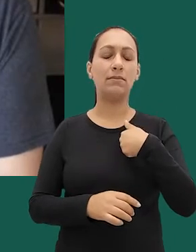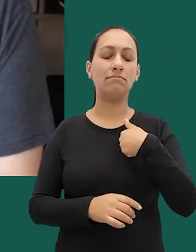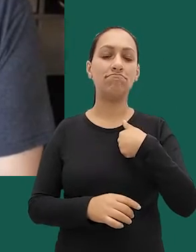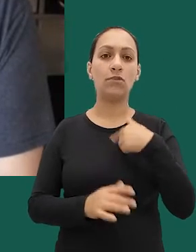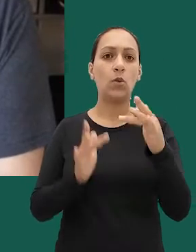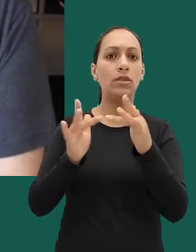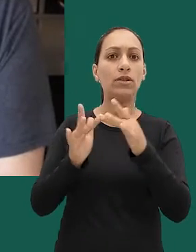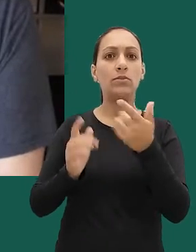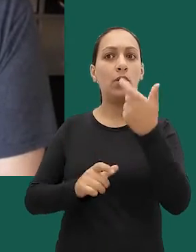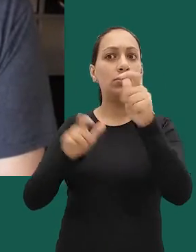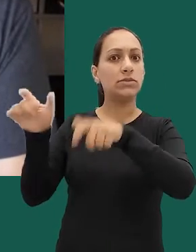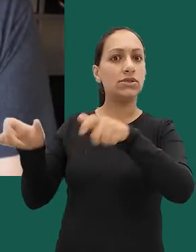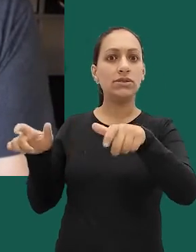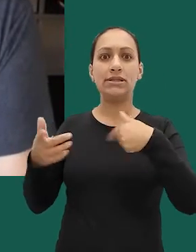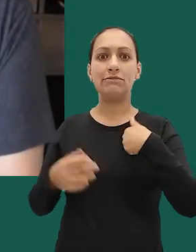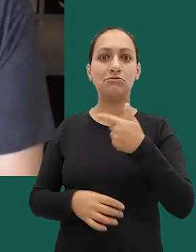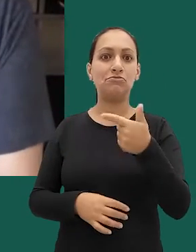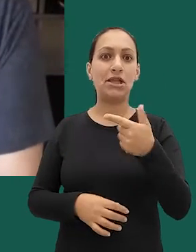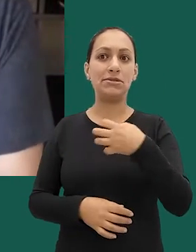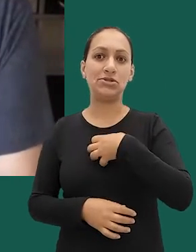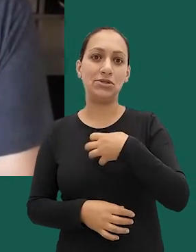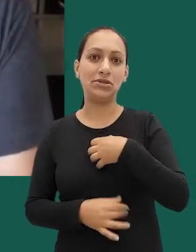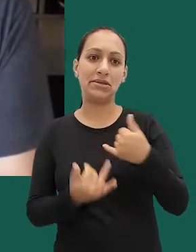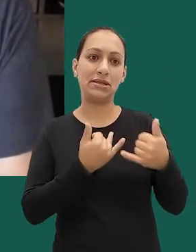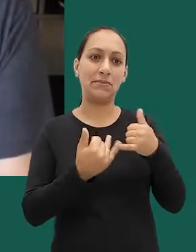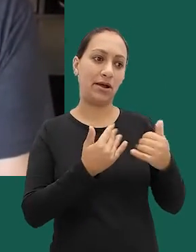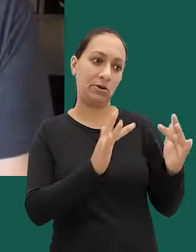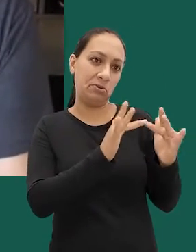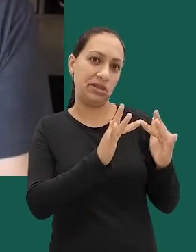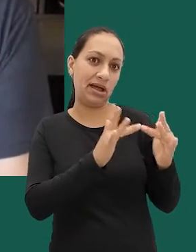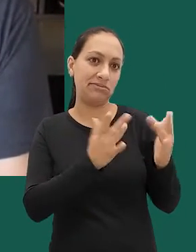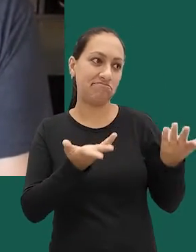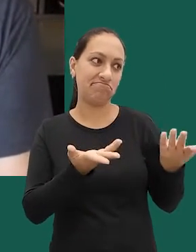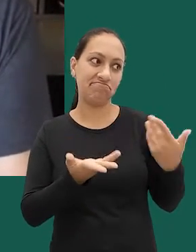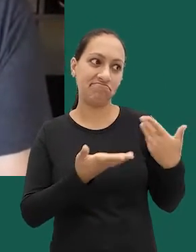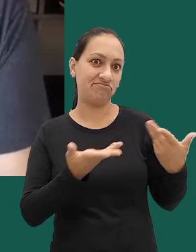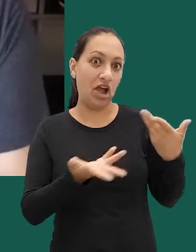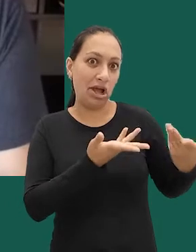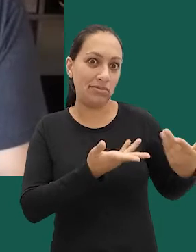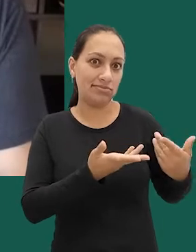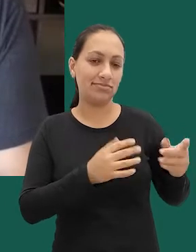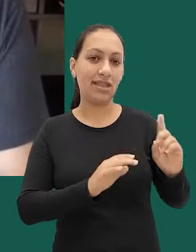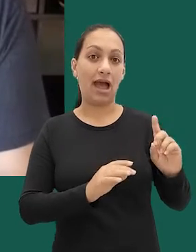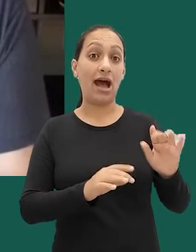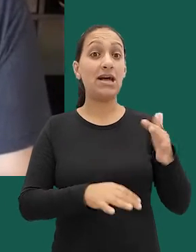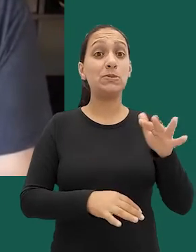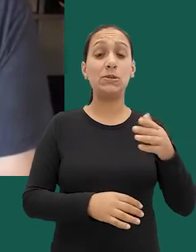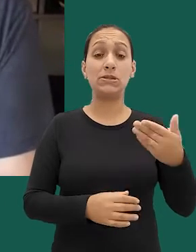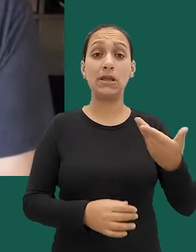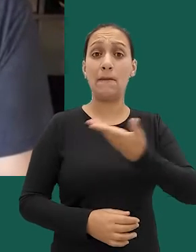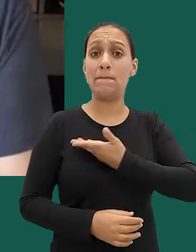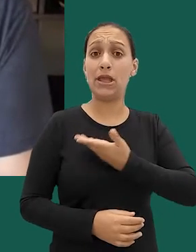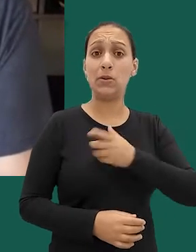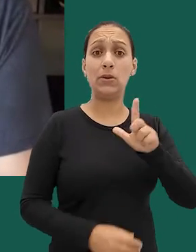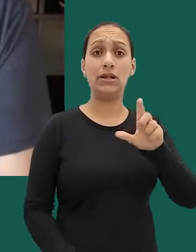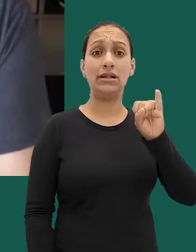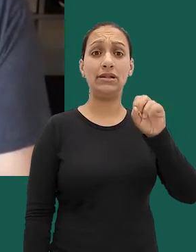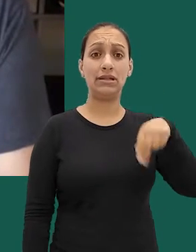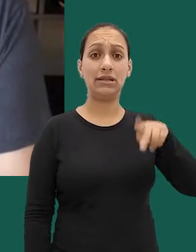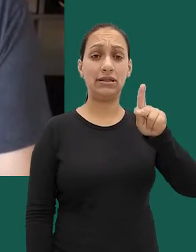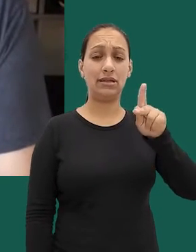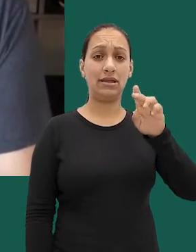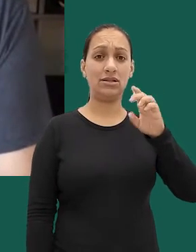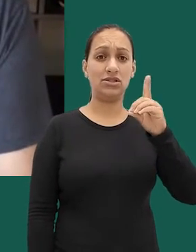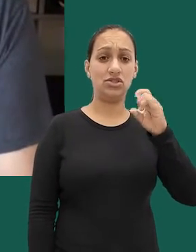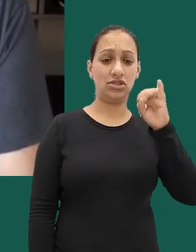fazer contato, né? Tipo, vamos conectar. E aí a pessoa não, né, vira amigo no LinkedIn e não tem nenhum tipo